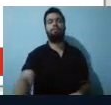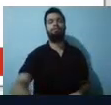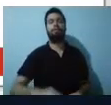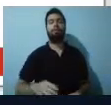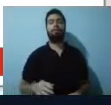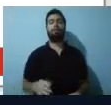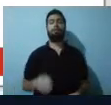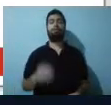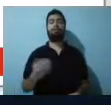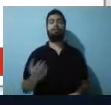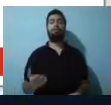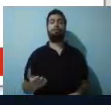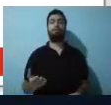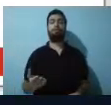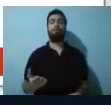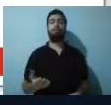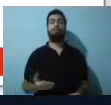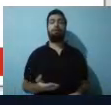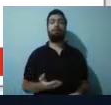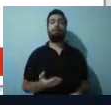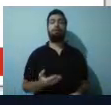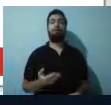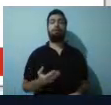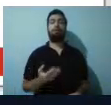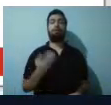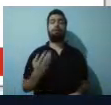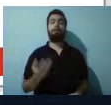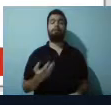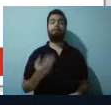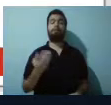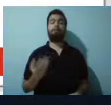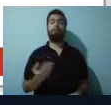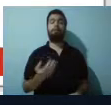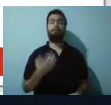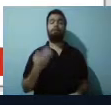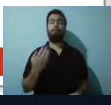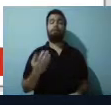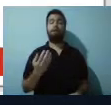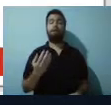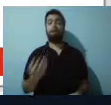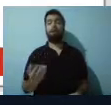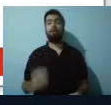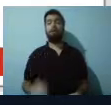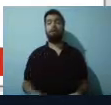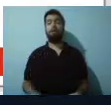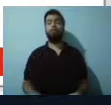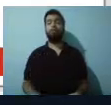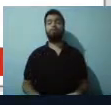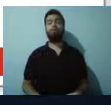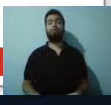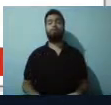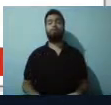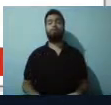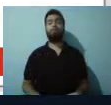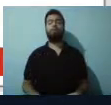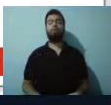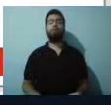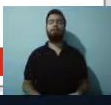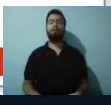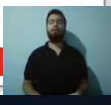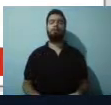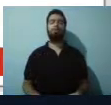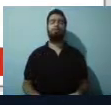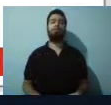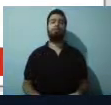902. Está em uma temática, né? Nossa temática de estudo é sendo ilustrada, né?